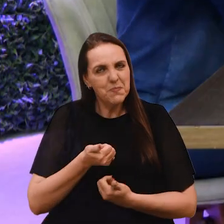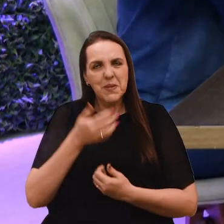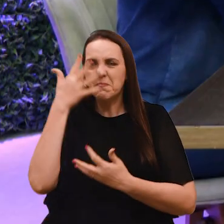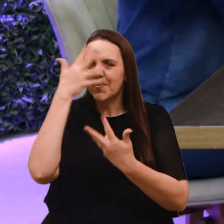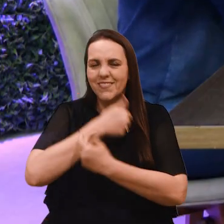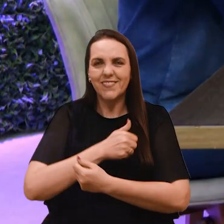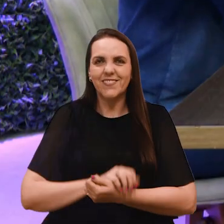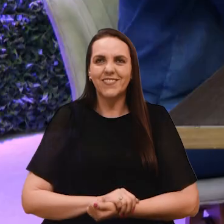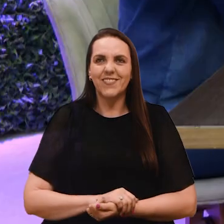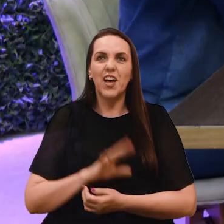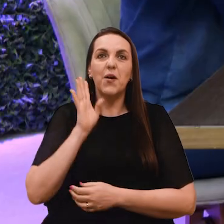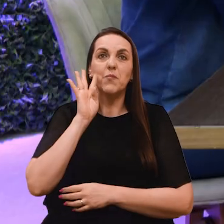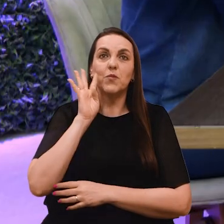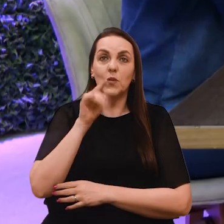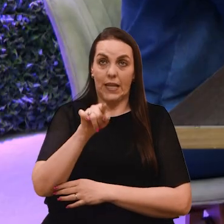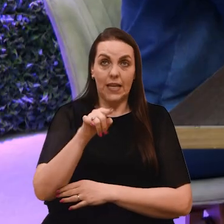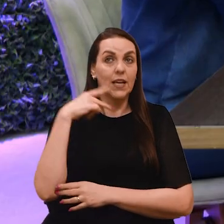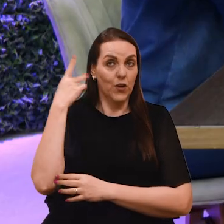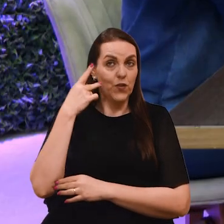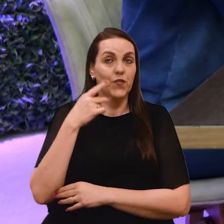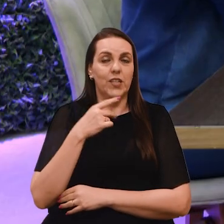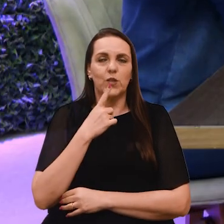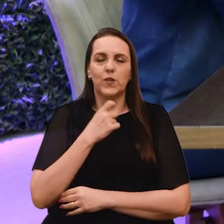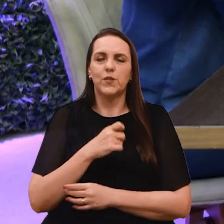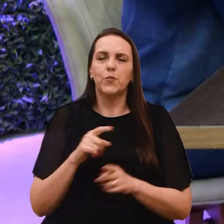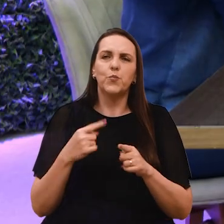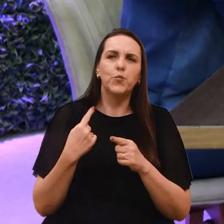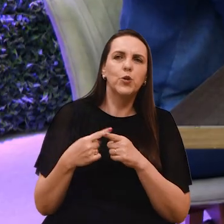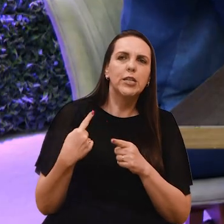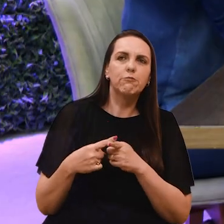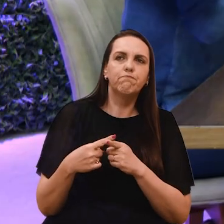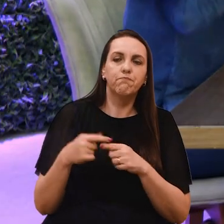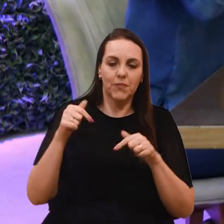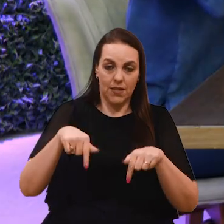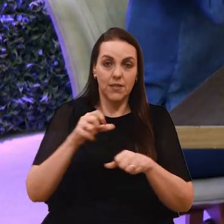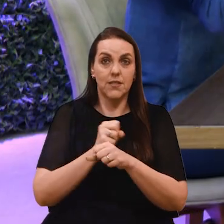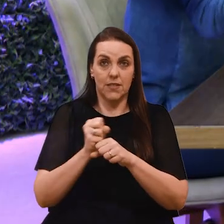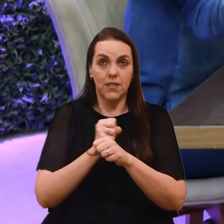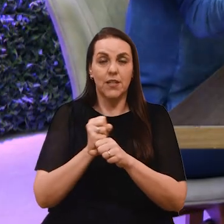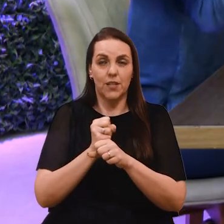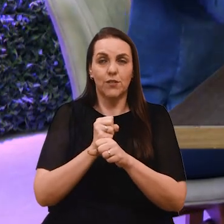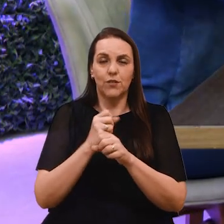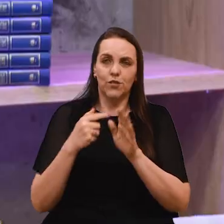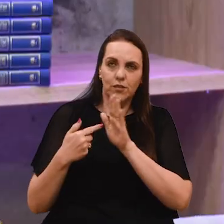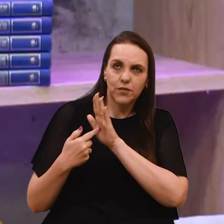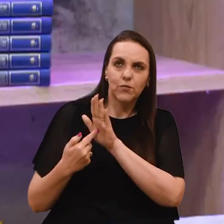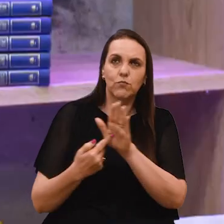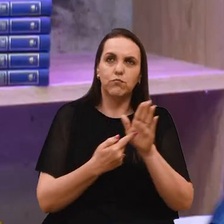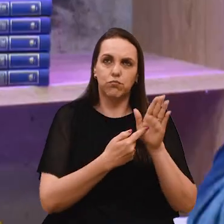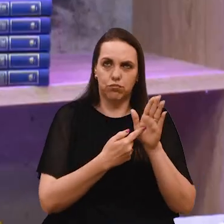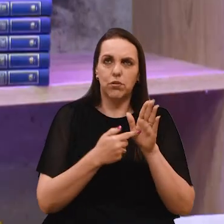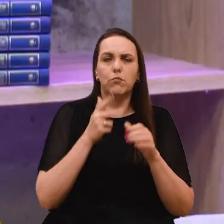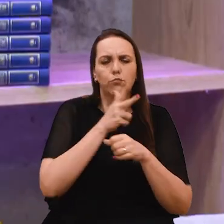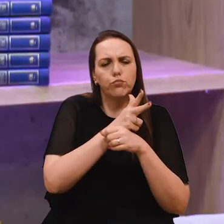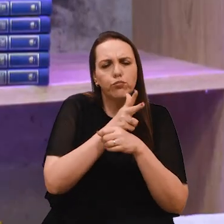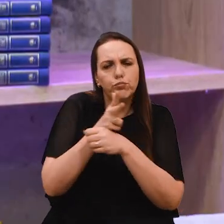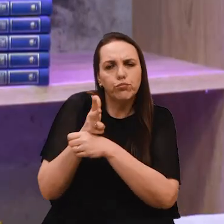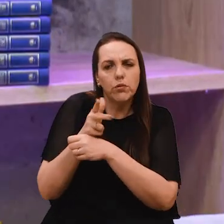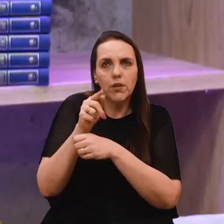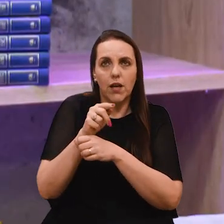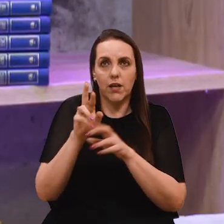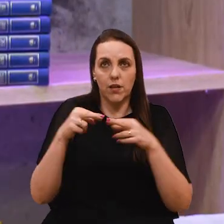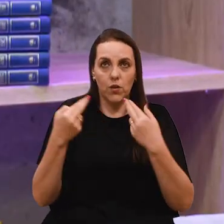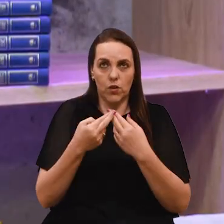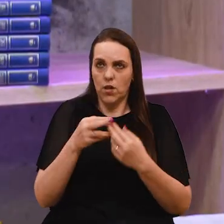bacana, né, vereadora? Porque esse ano a gente teve um diferencial. Nós transmitimos, inclusive, a sessão. Para quem não conhece